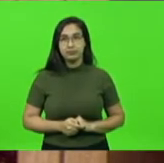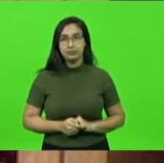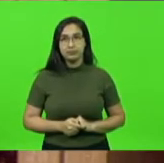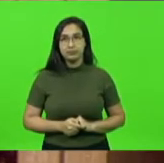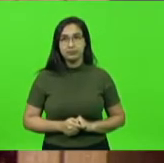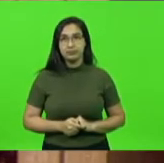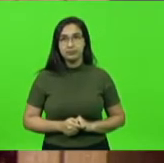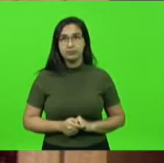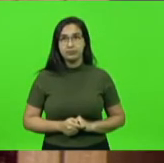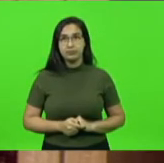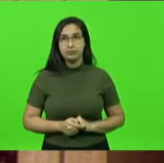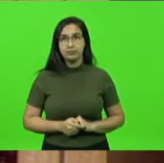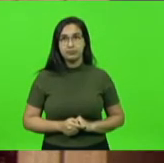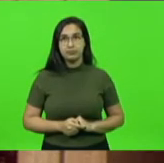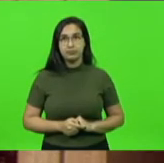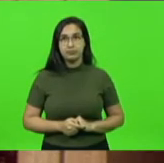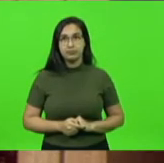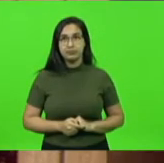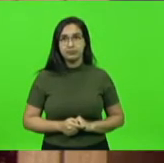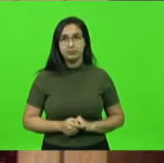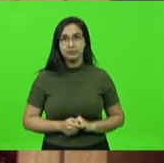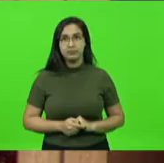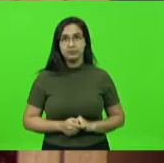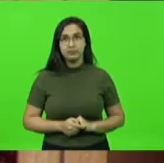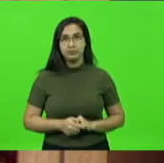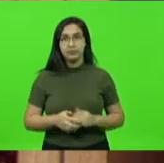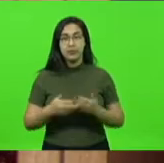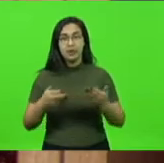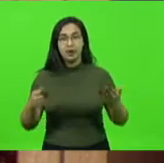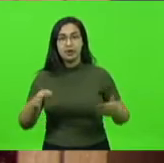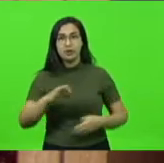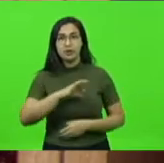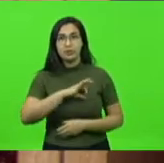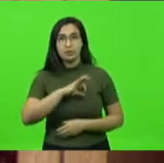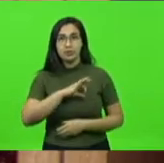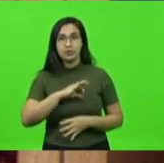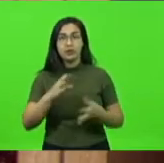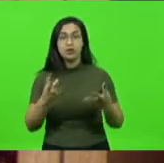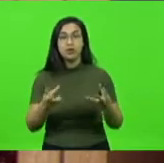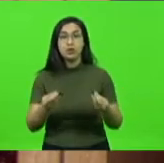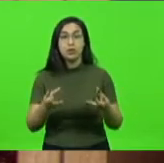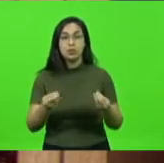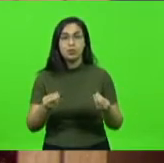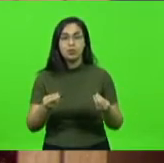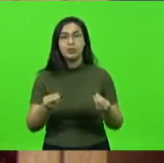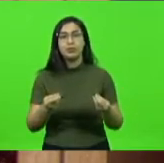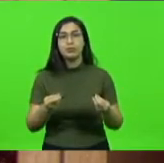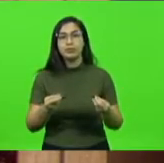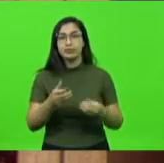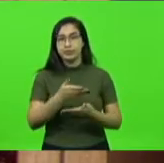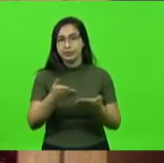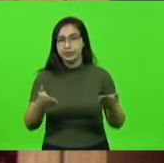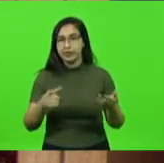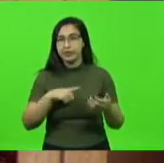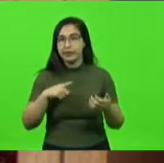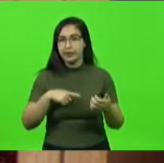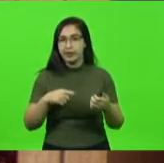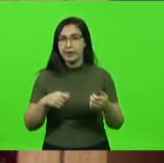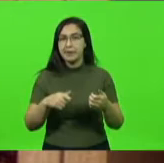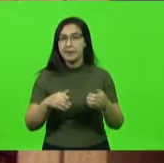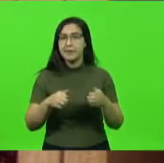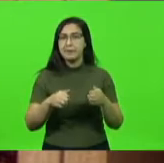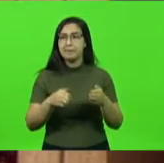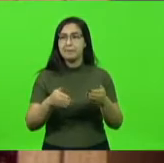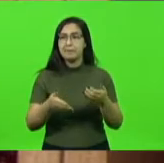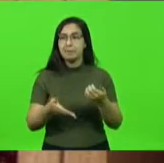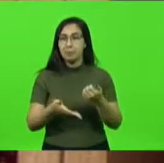senhor presidente, os nossos policiais, muitos deles, especialmente aqueles que têm na base, eles esperam por